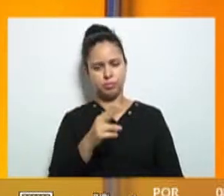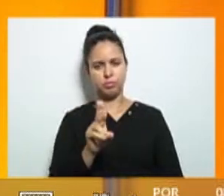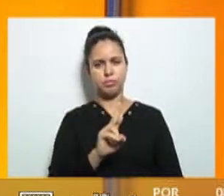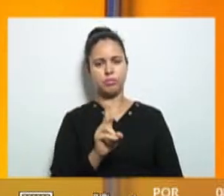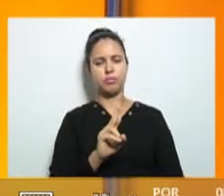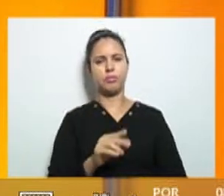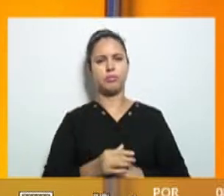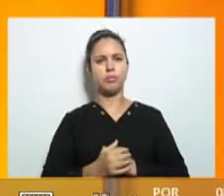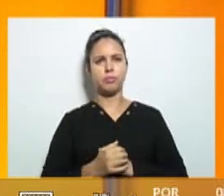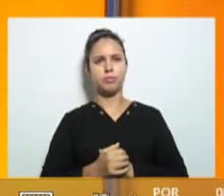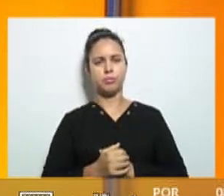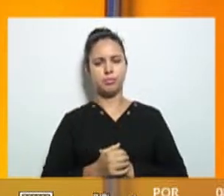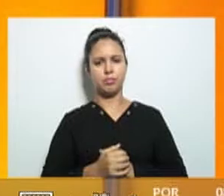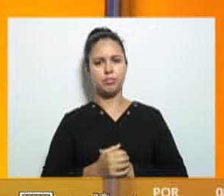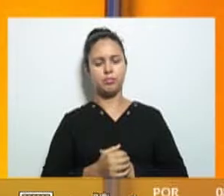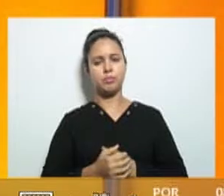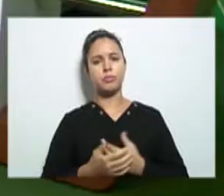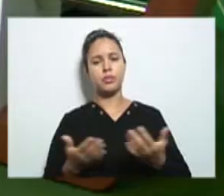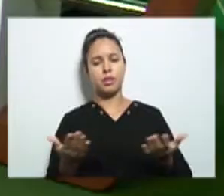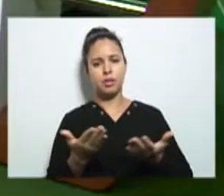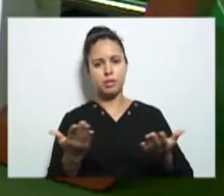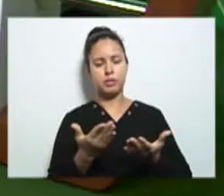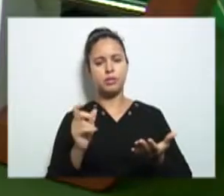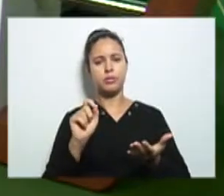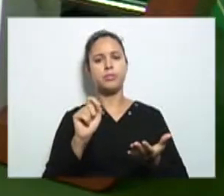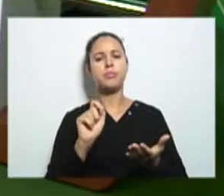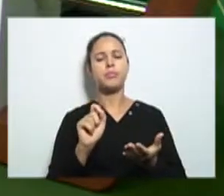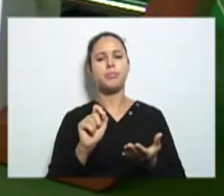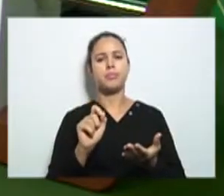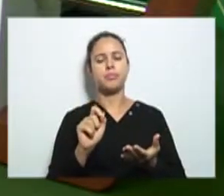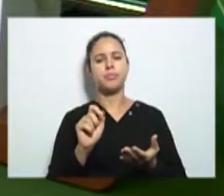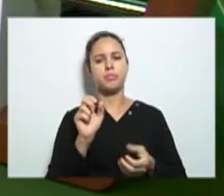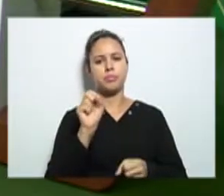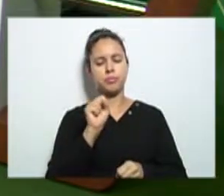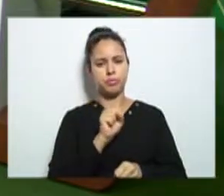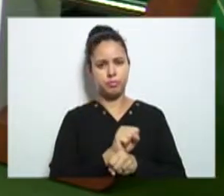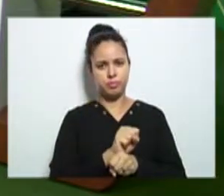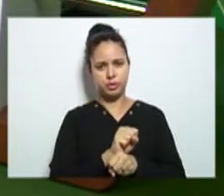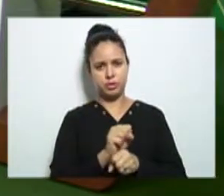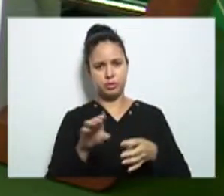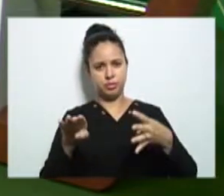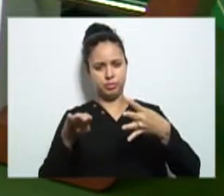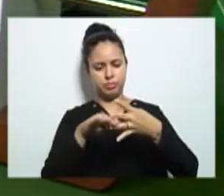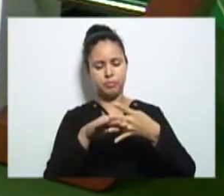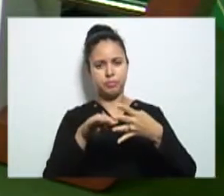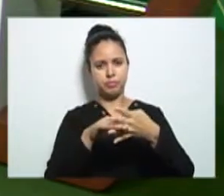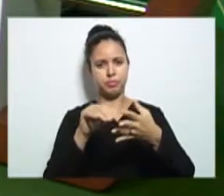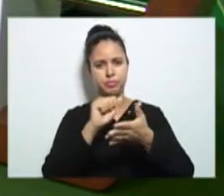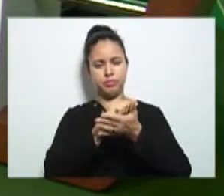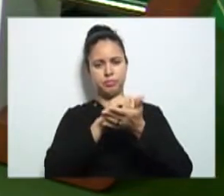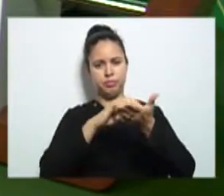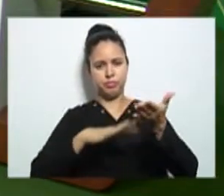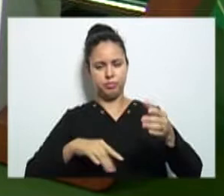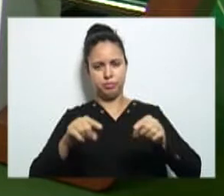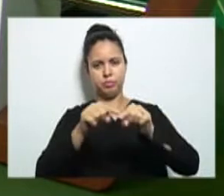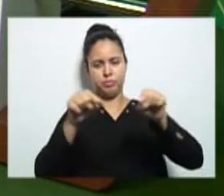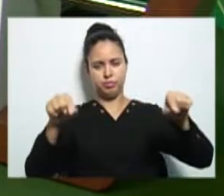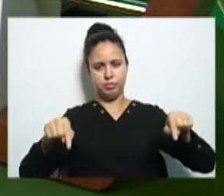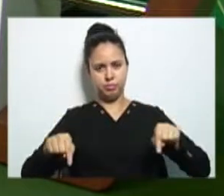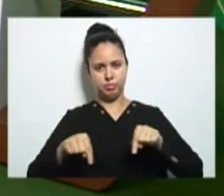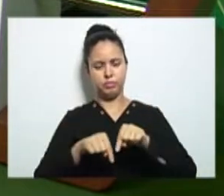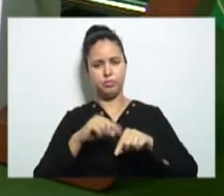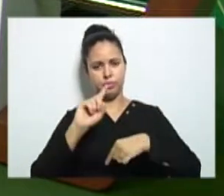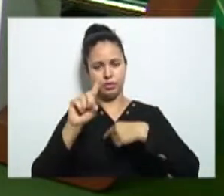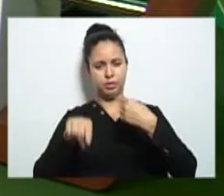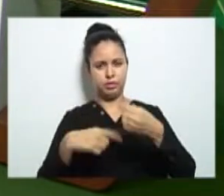tarefa executada, tá bom? Então a gente vai agora passar para a atividade de sala de aula, tá? Ainda ficou alguns assuntos aqui para a gente tratar, mas